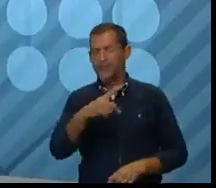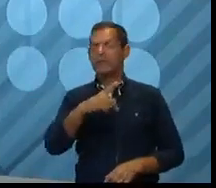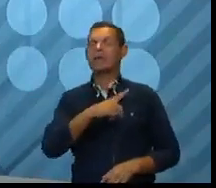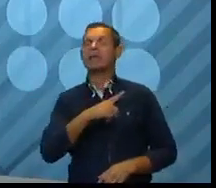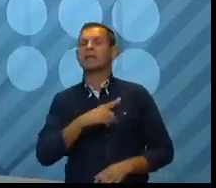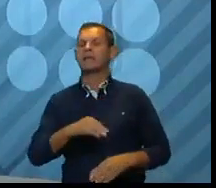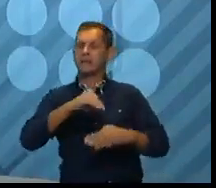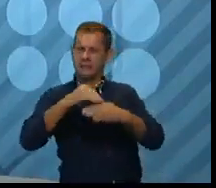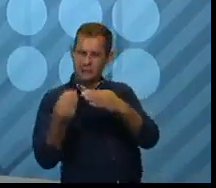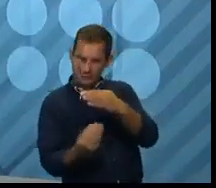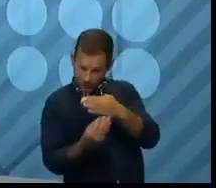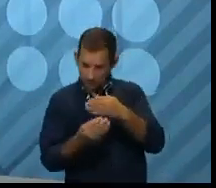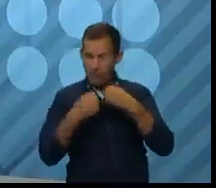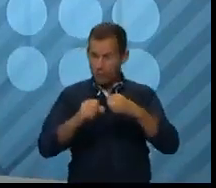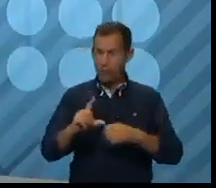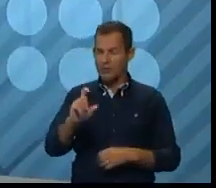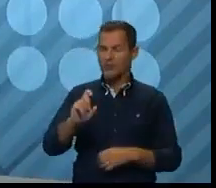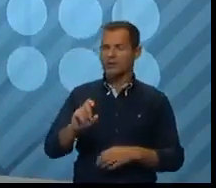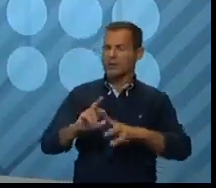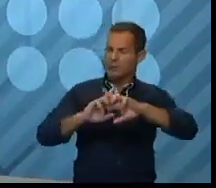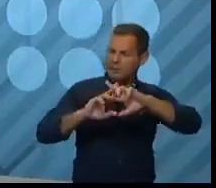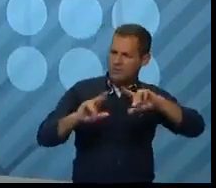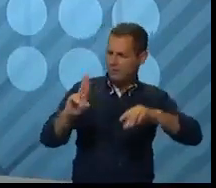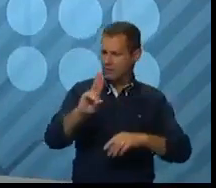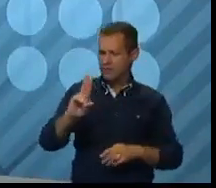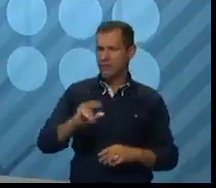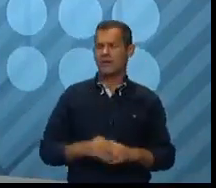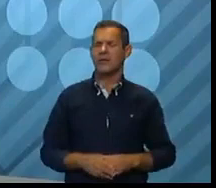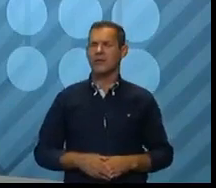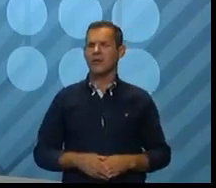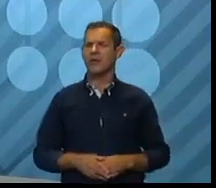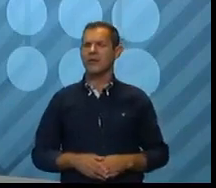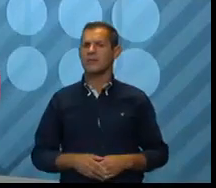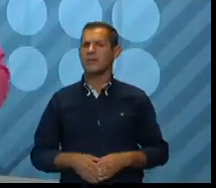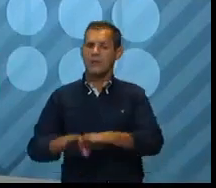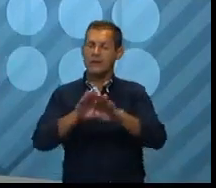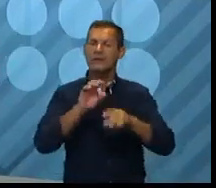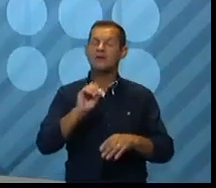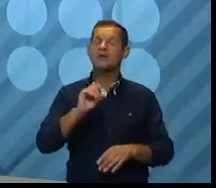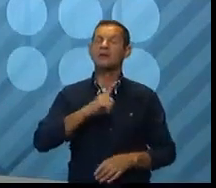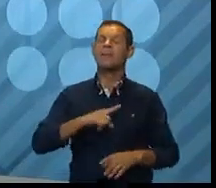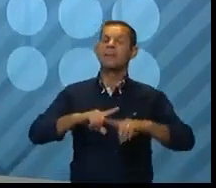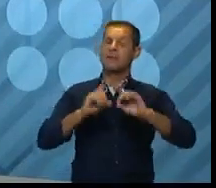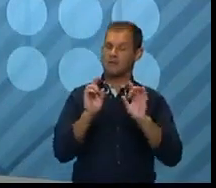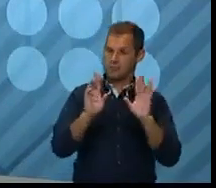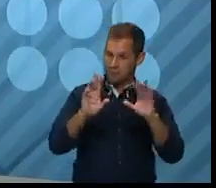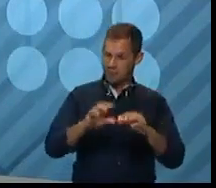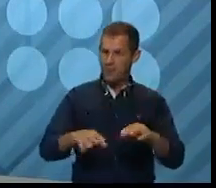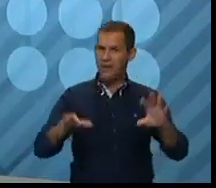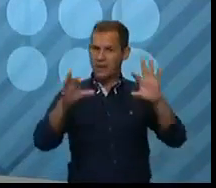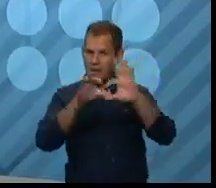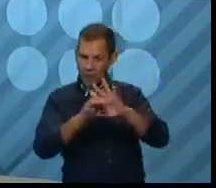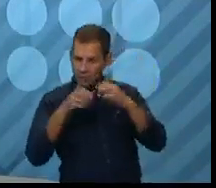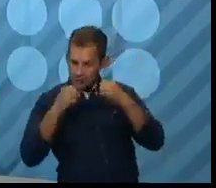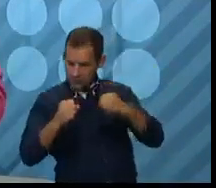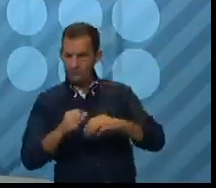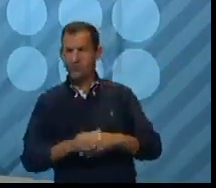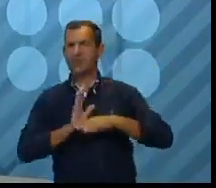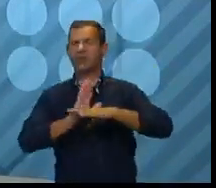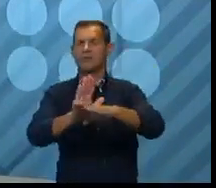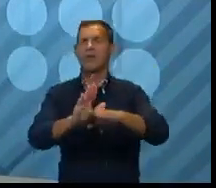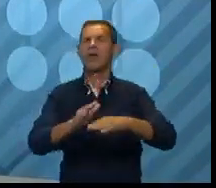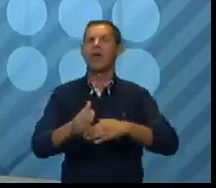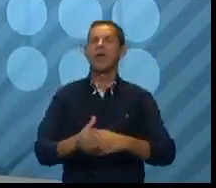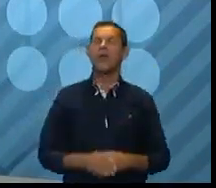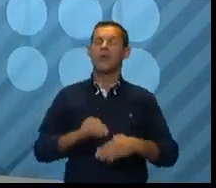tem aplicações, ele pode ser aplicado em diversas áreas. E o que, mais especificamente, a integral ela pode auxiliar?